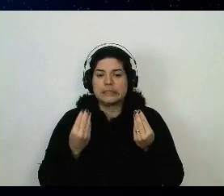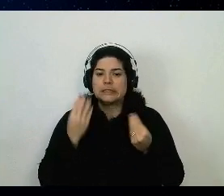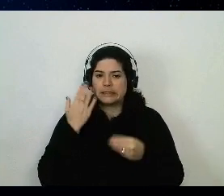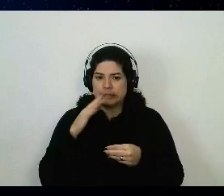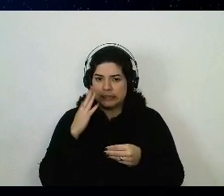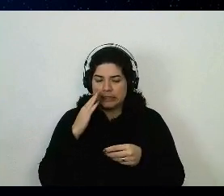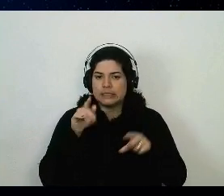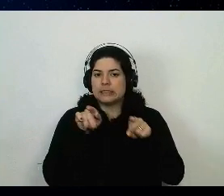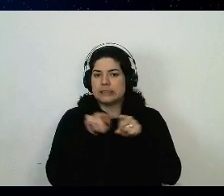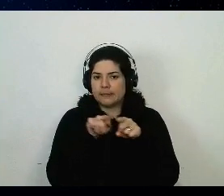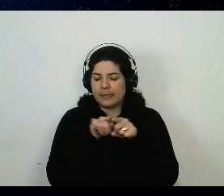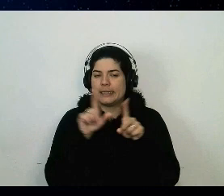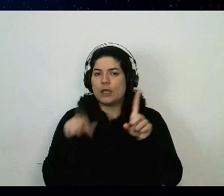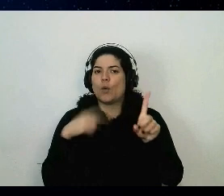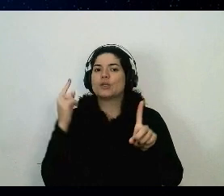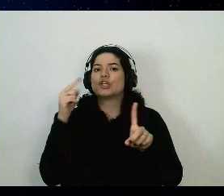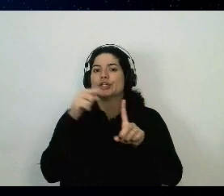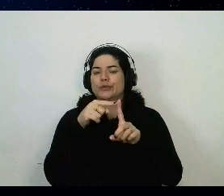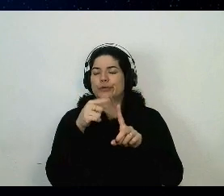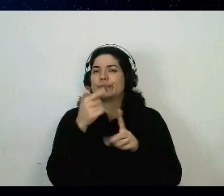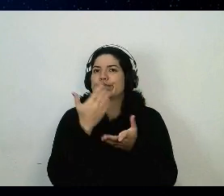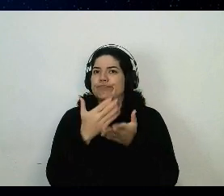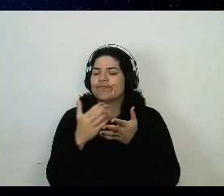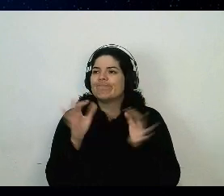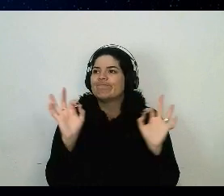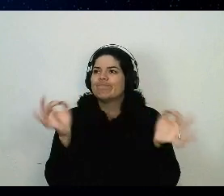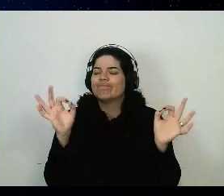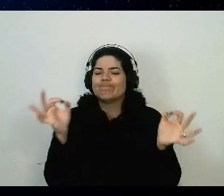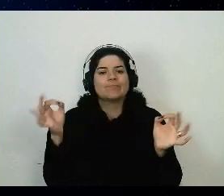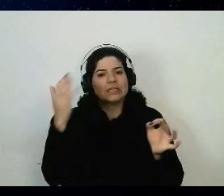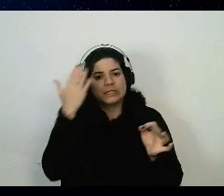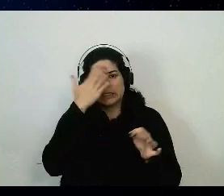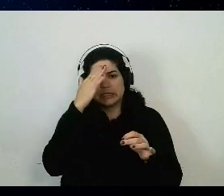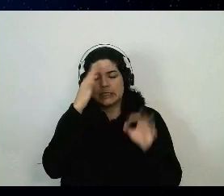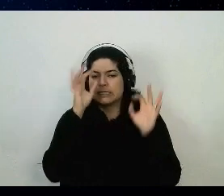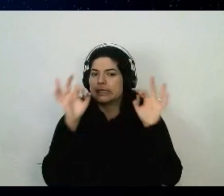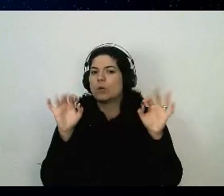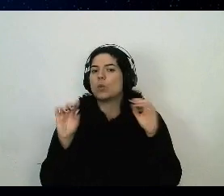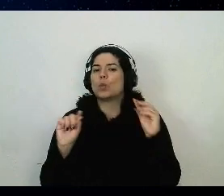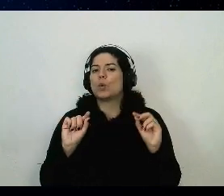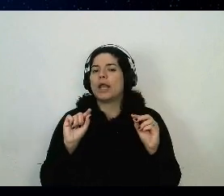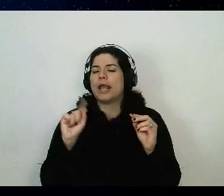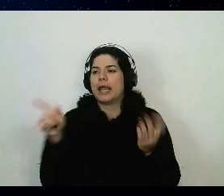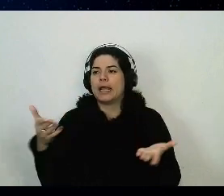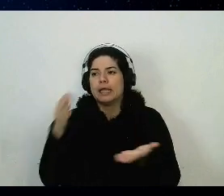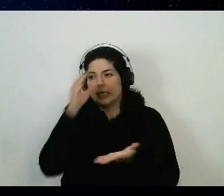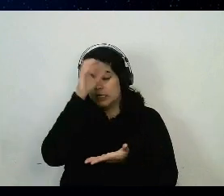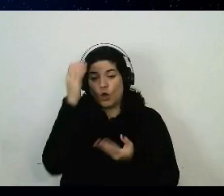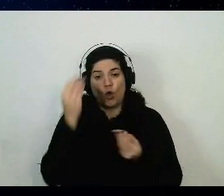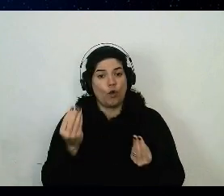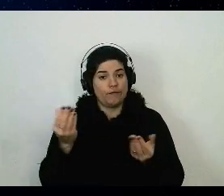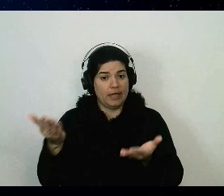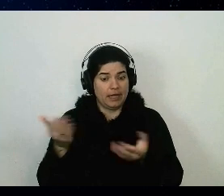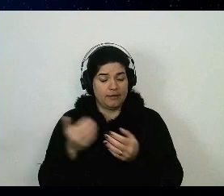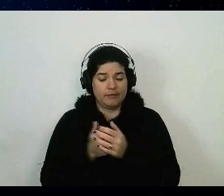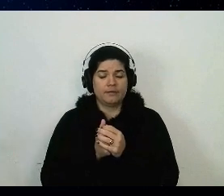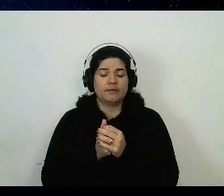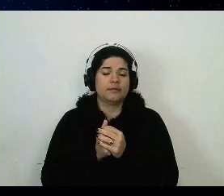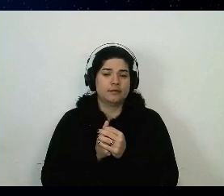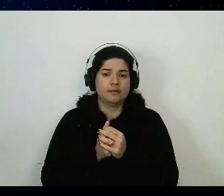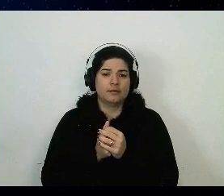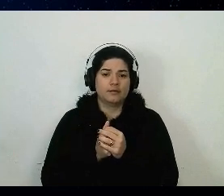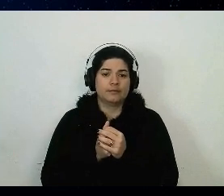um propósito, isso fez muito sentido na outra ponta, em relação àquilo que eu estou entregando para o meu cliente. A gente sofre, a gente